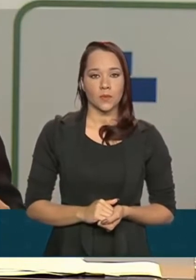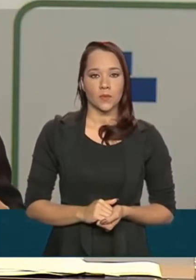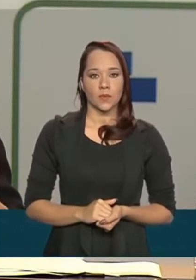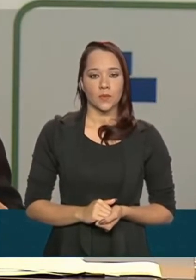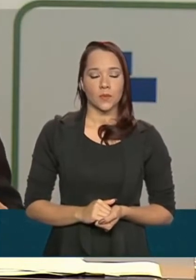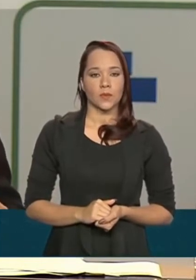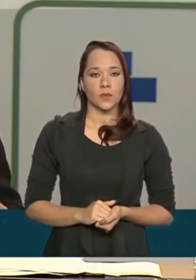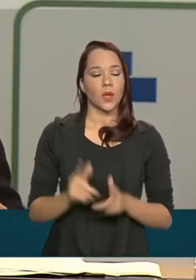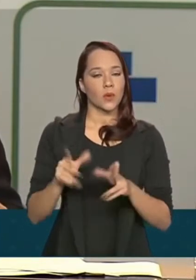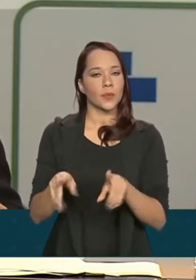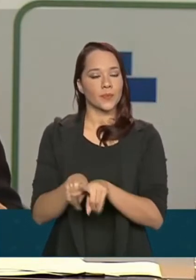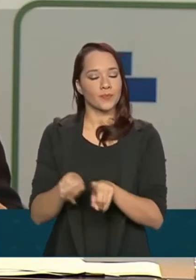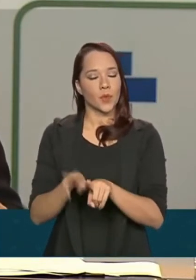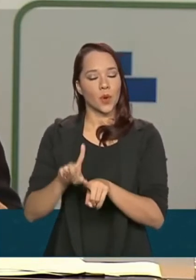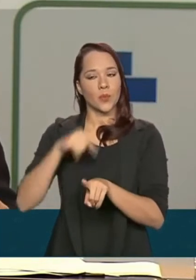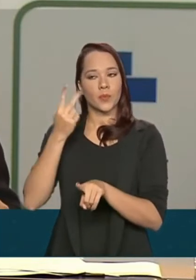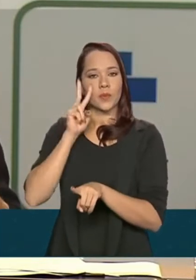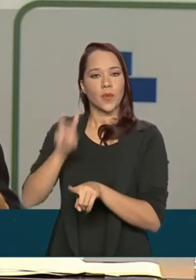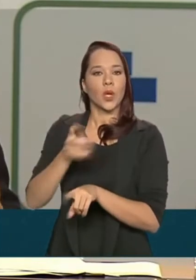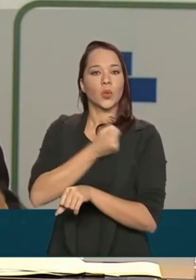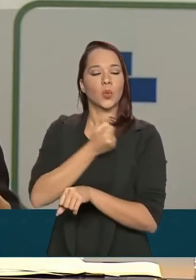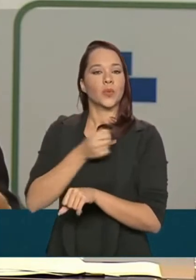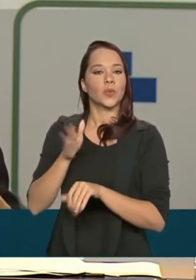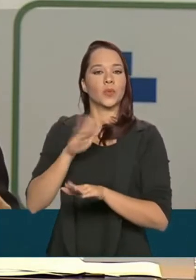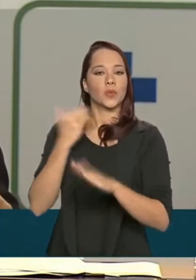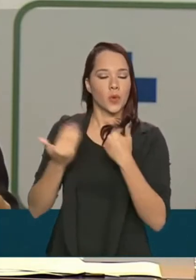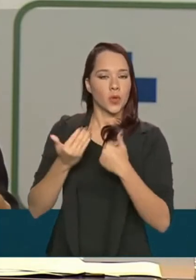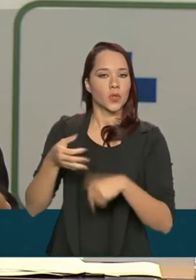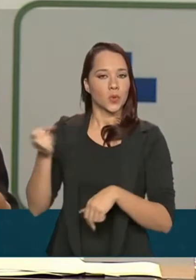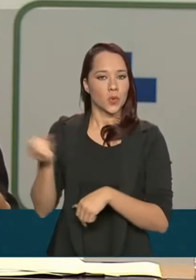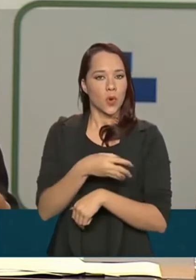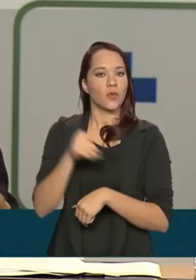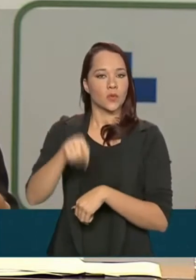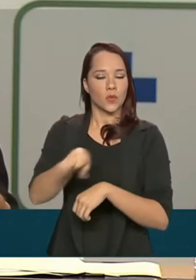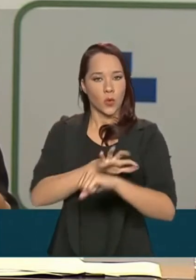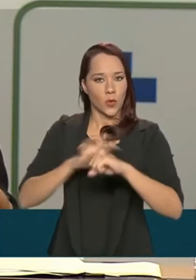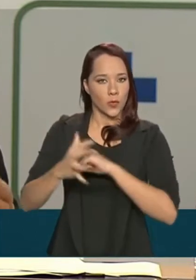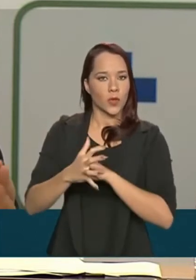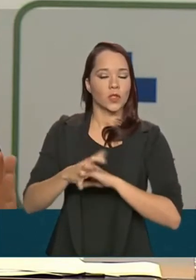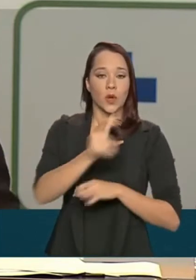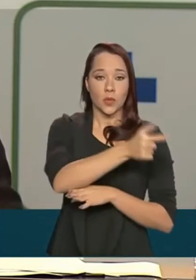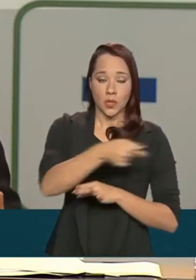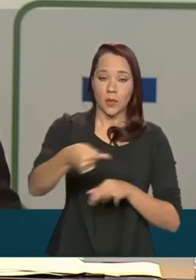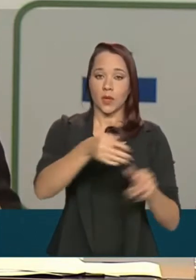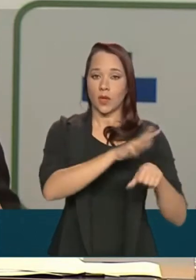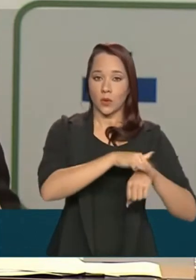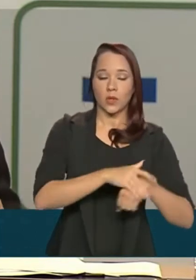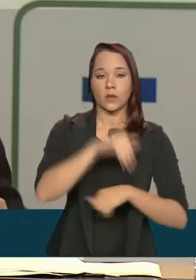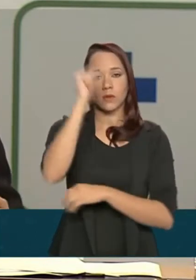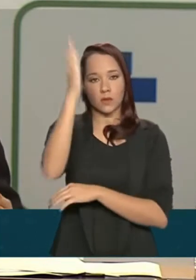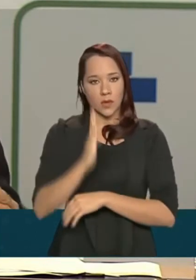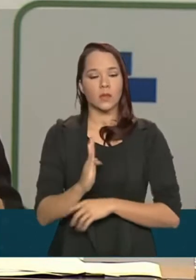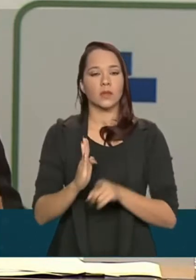Da mesma forma, quando a gente avalia o número de óbitos novos de Covid por semana epidemiológica, o